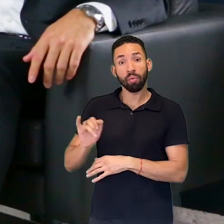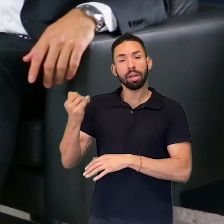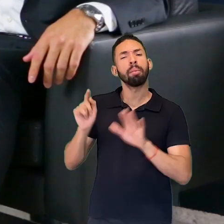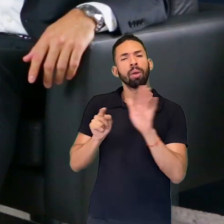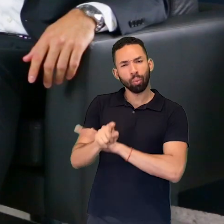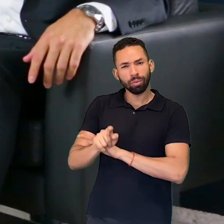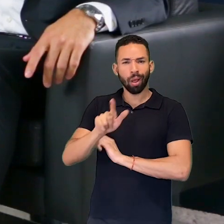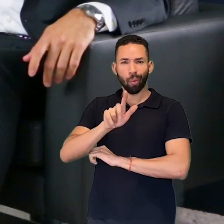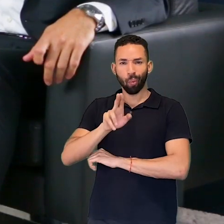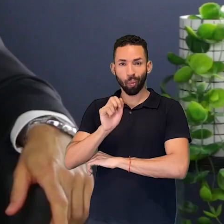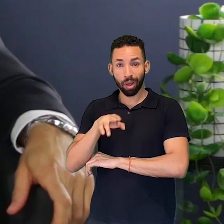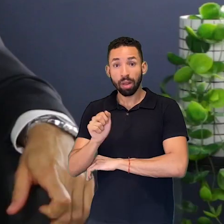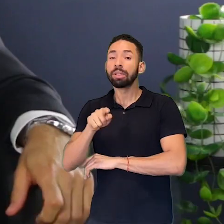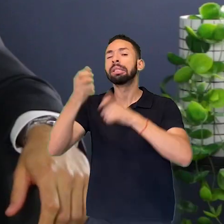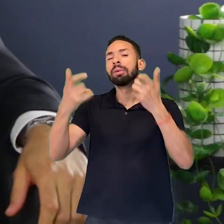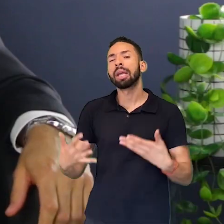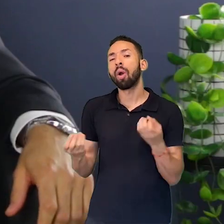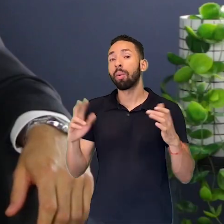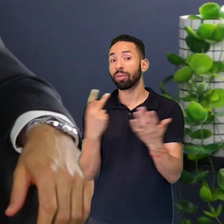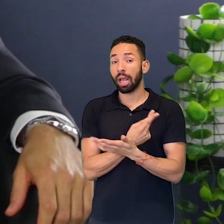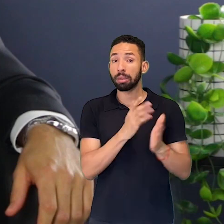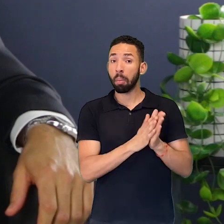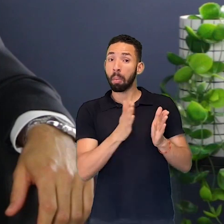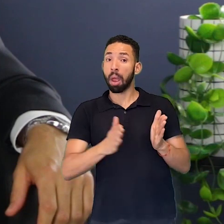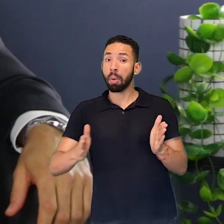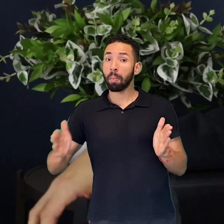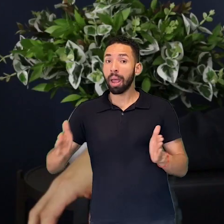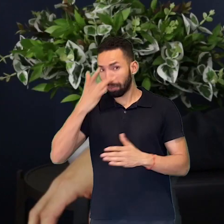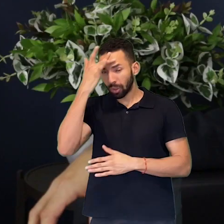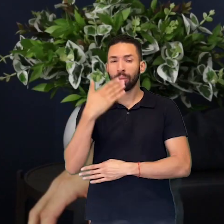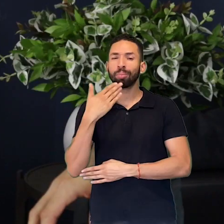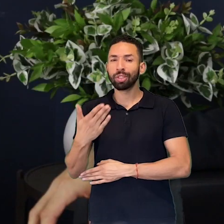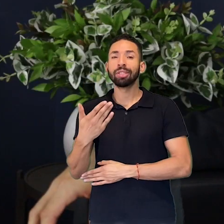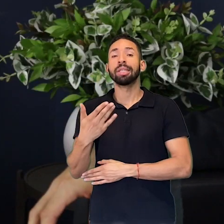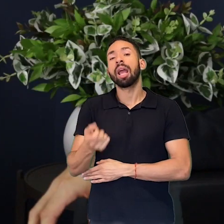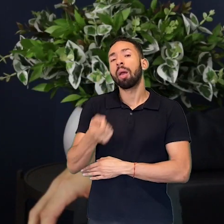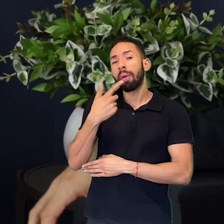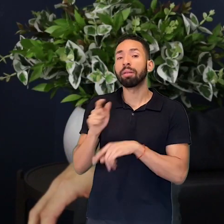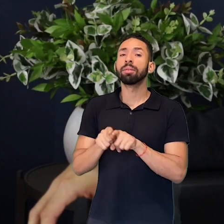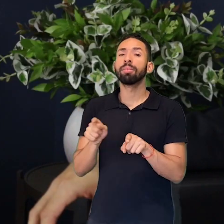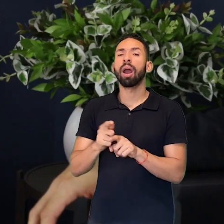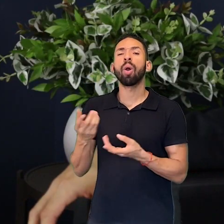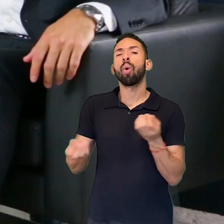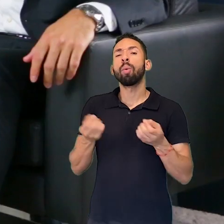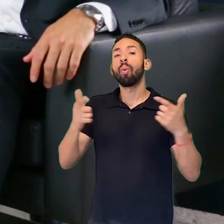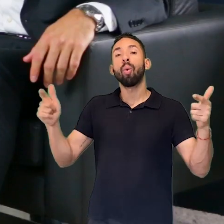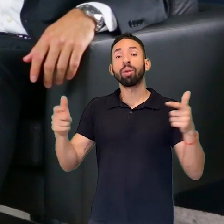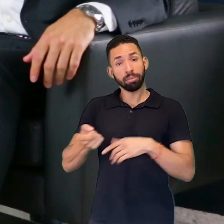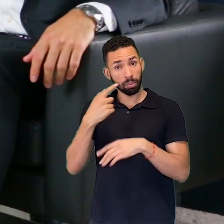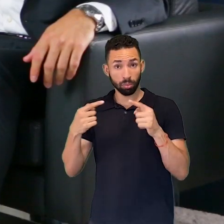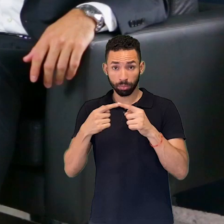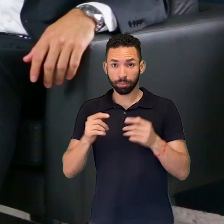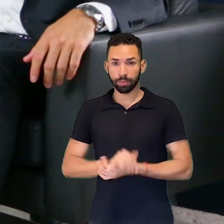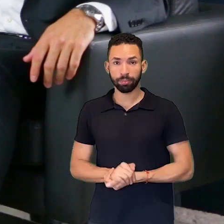queria aproveitar essa pergunta da Luana para você explicar um pouquinho para a gente qual que é o passo a passo para esse tipo de solicitação desse tipo de medicamento e também